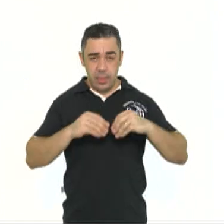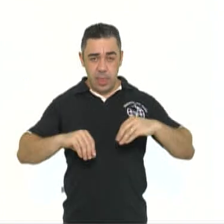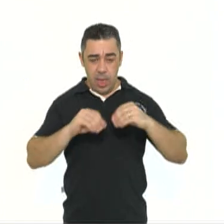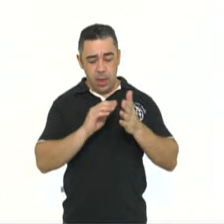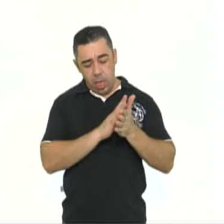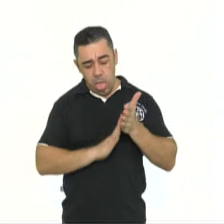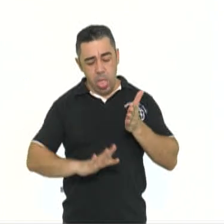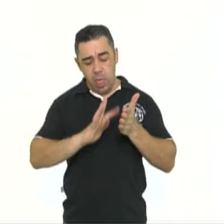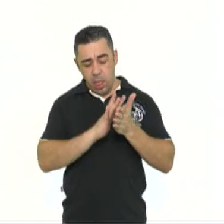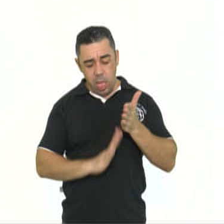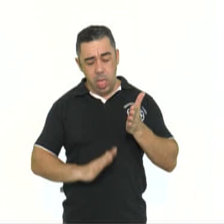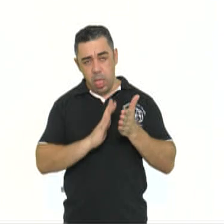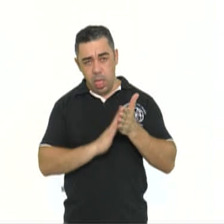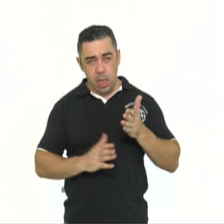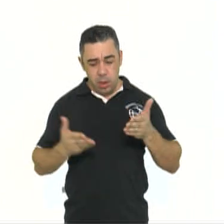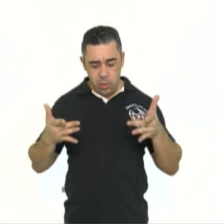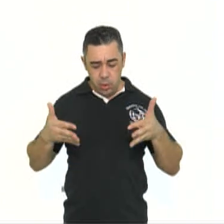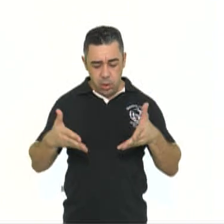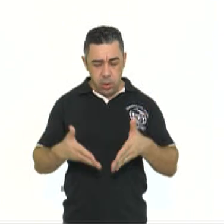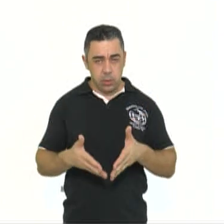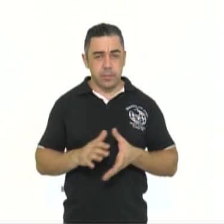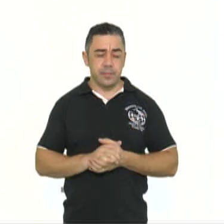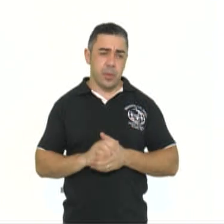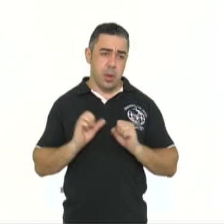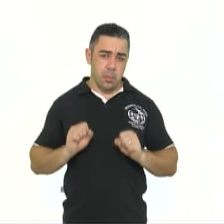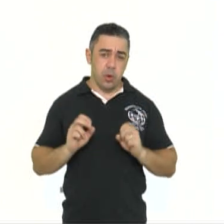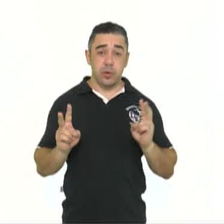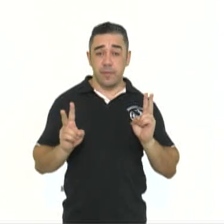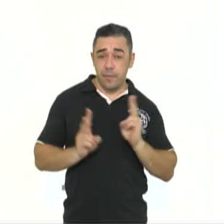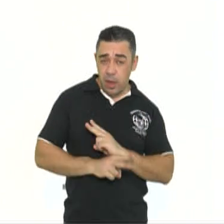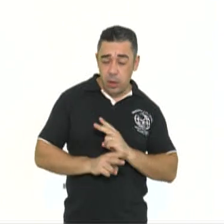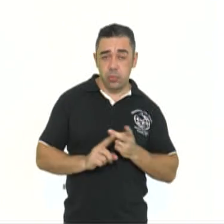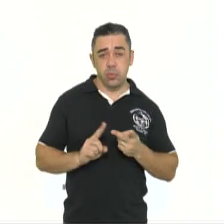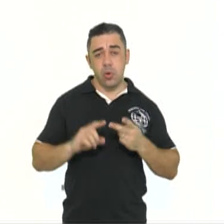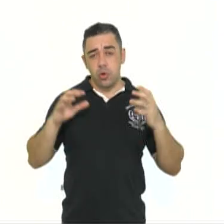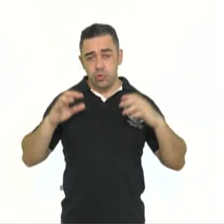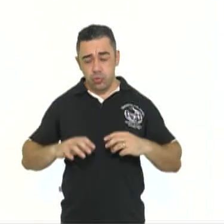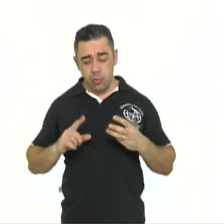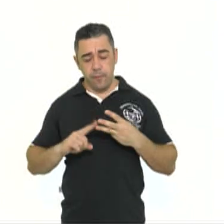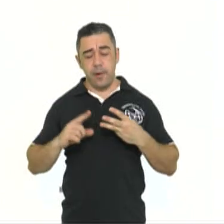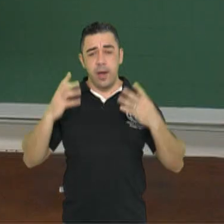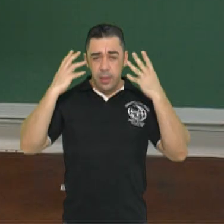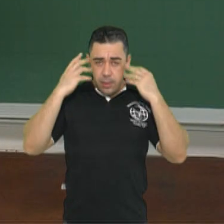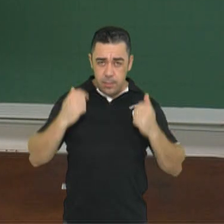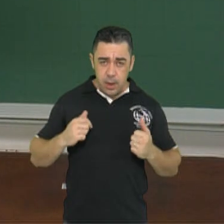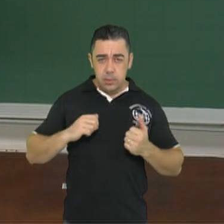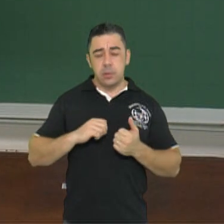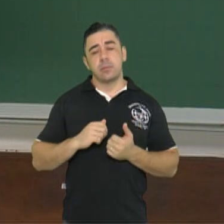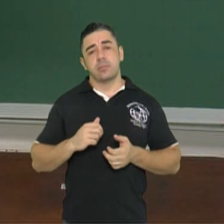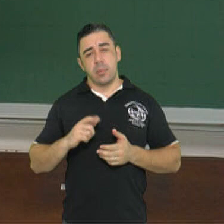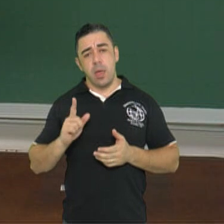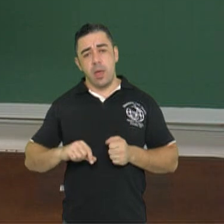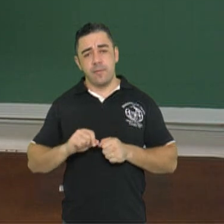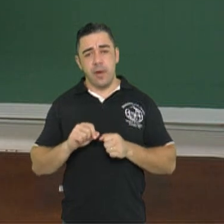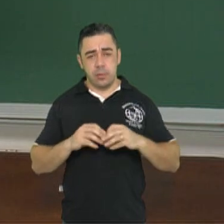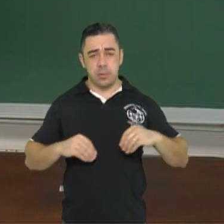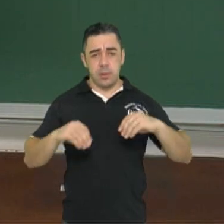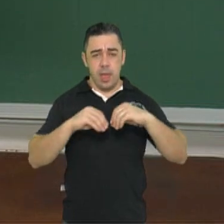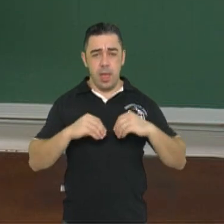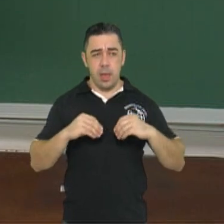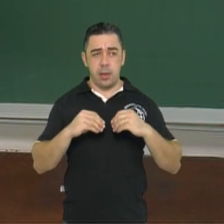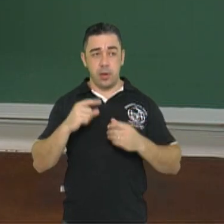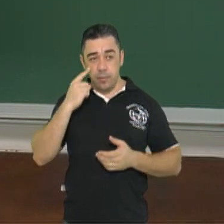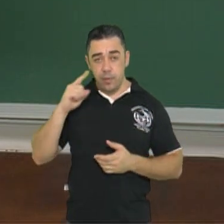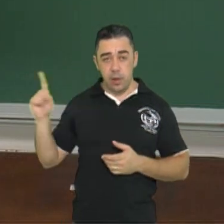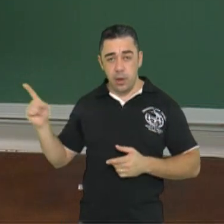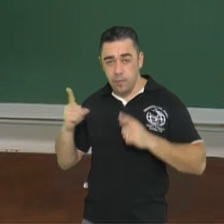pela ação de agentes exógenos, que pode ser vento, chuva, animais, enfim. Algo que desgaste o solo. Você está vendo aqui